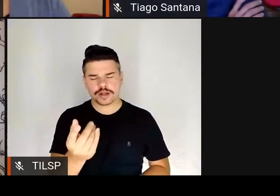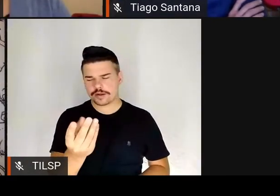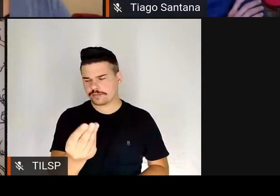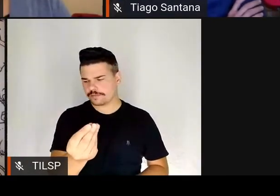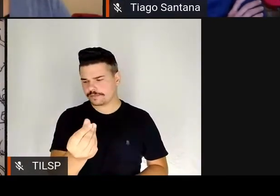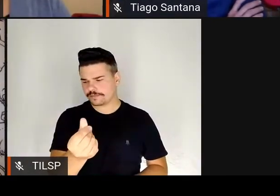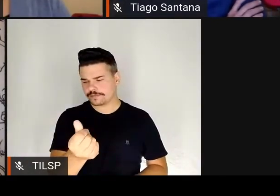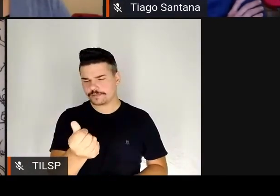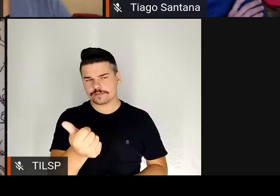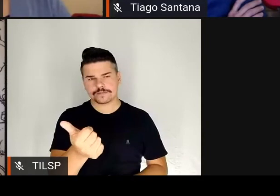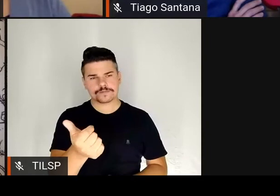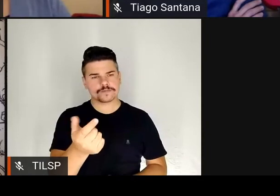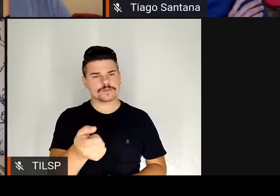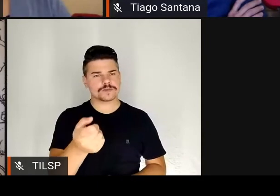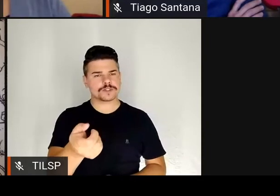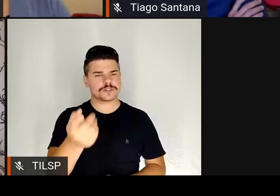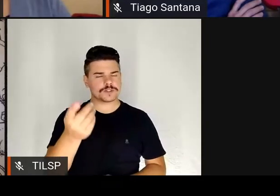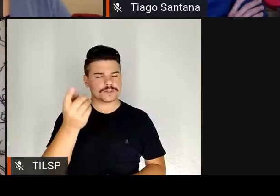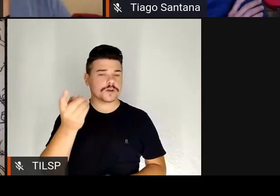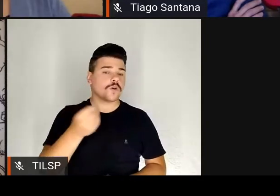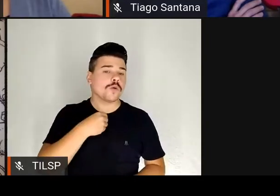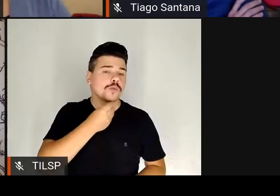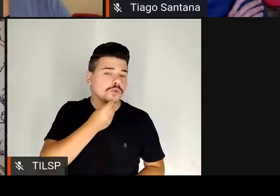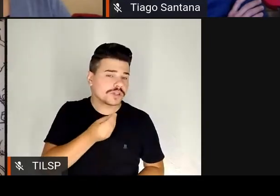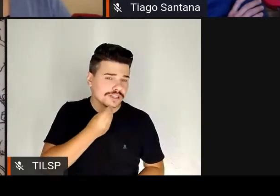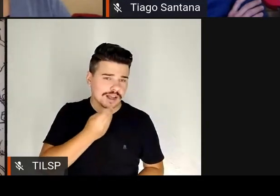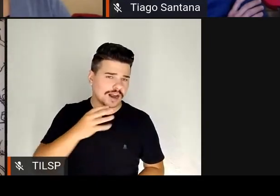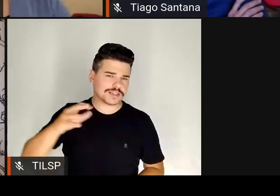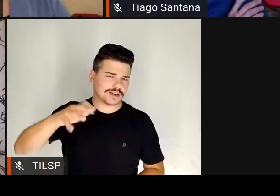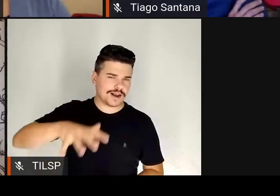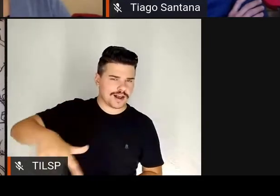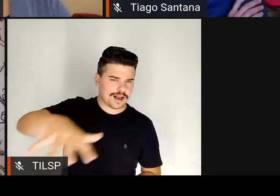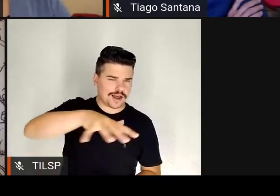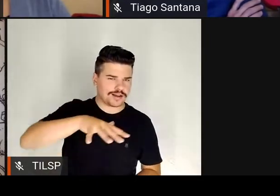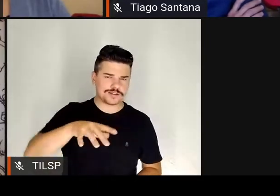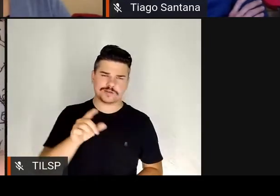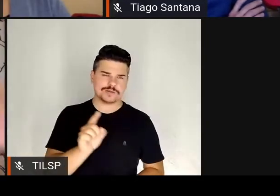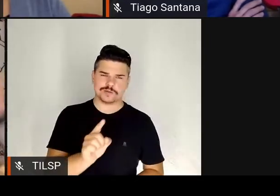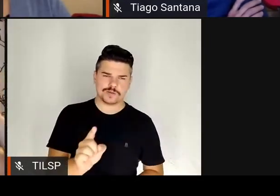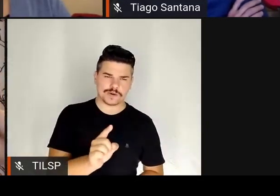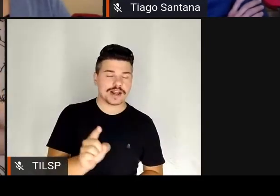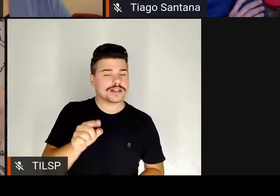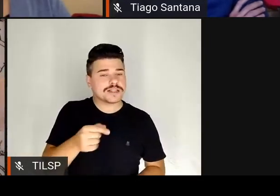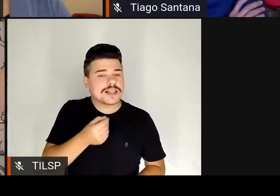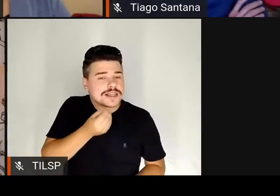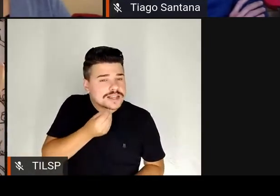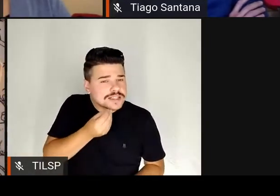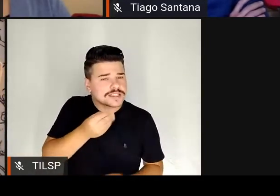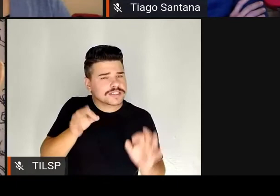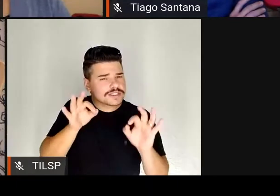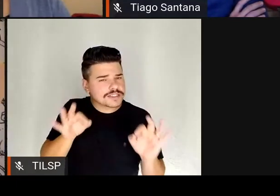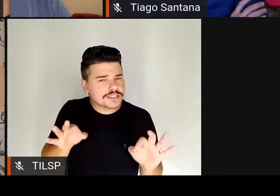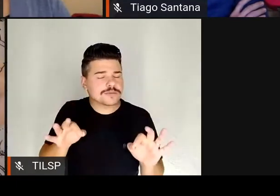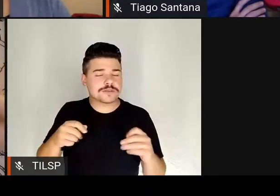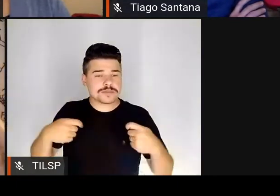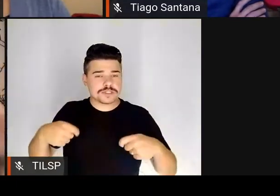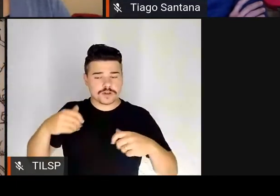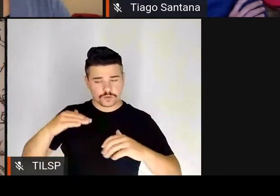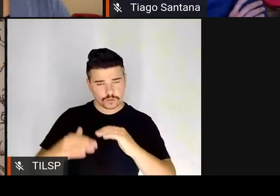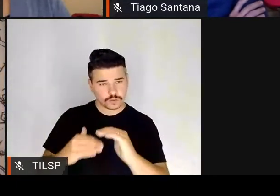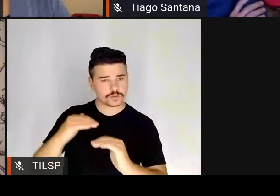na verdade, oportunidades de mercado necessariamente, né? Na verdade, é uma tentativa, é uma necessidade de construir, inclusive,